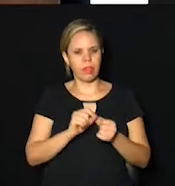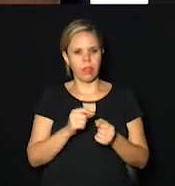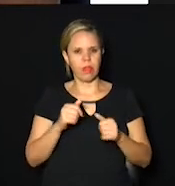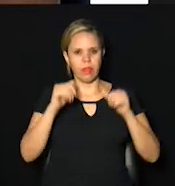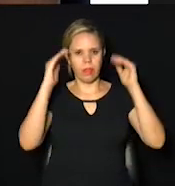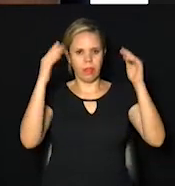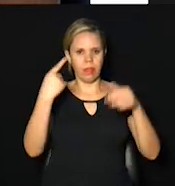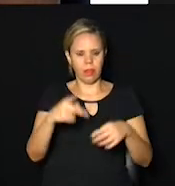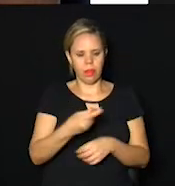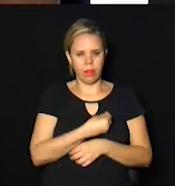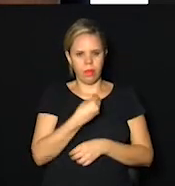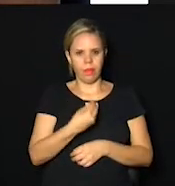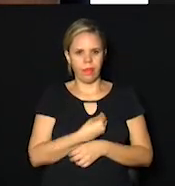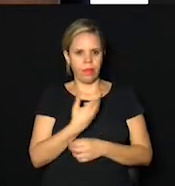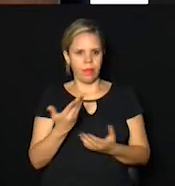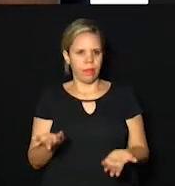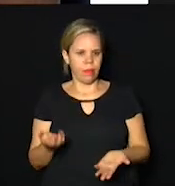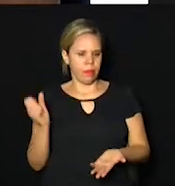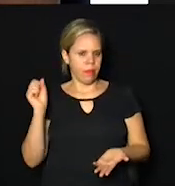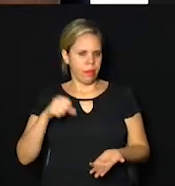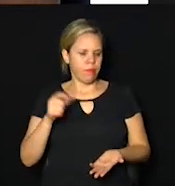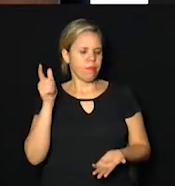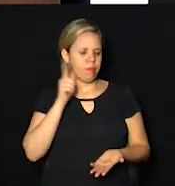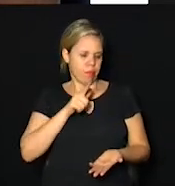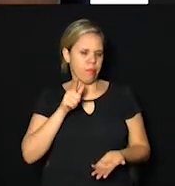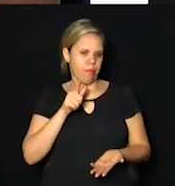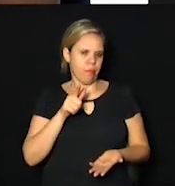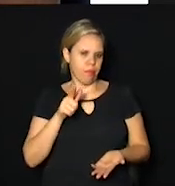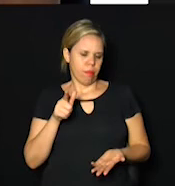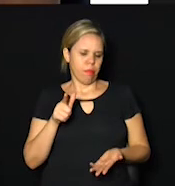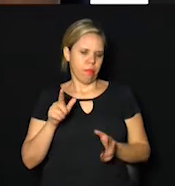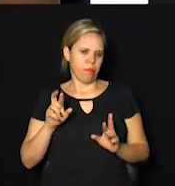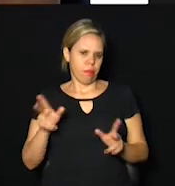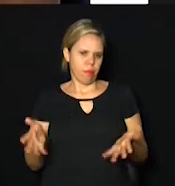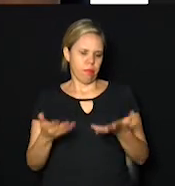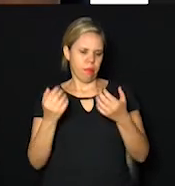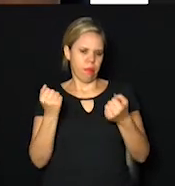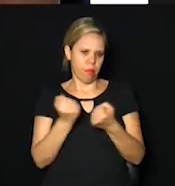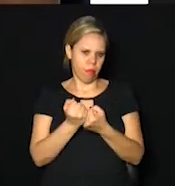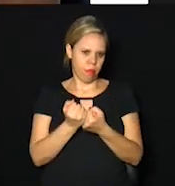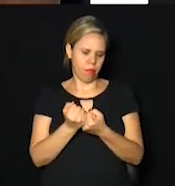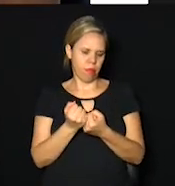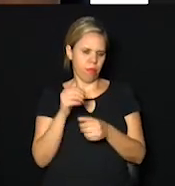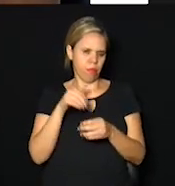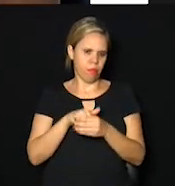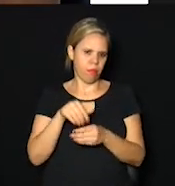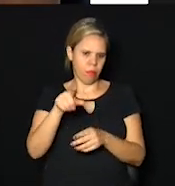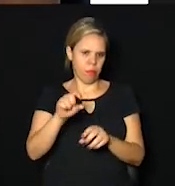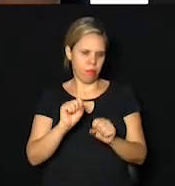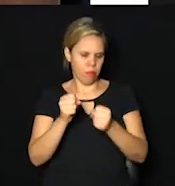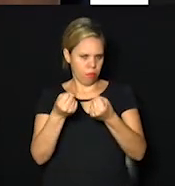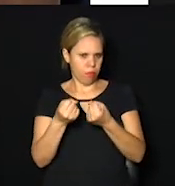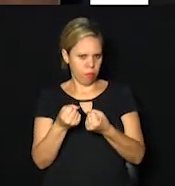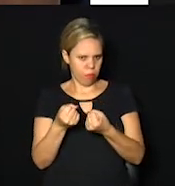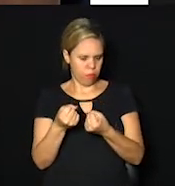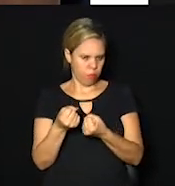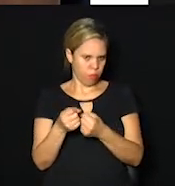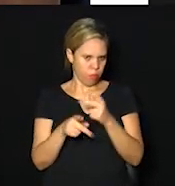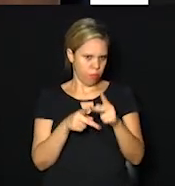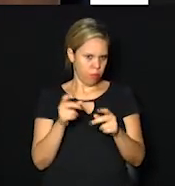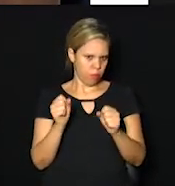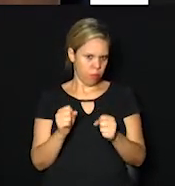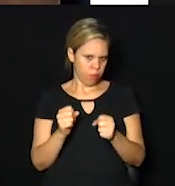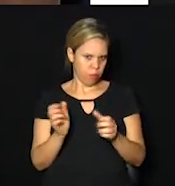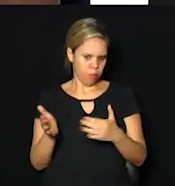sua vida, aí sim você consegue fazer a diferença, aí sim as pessoas vão votar, vão defender e tudo mais. Elas podem até ficar com a